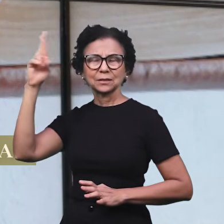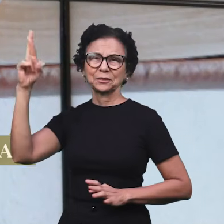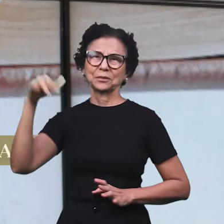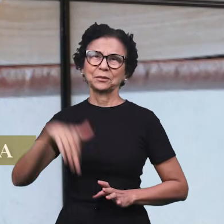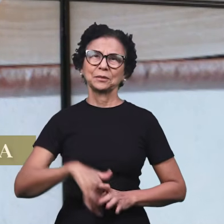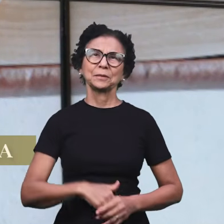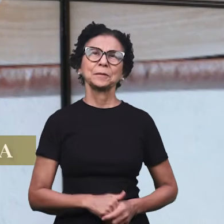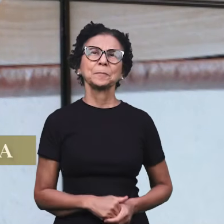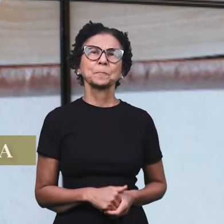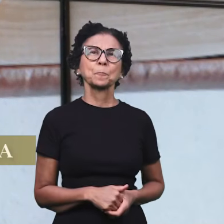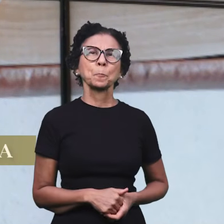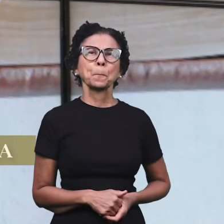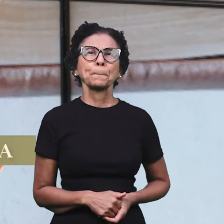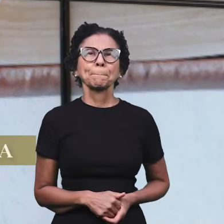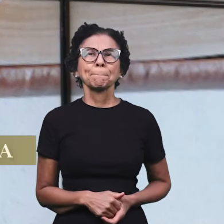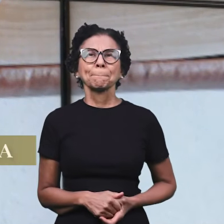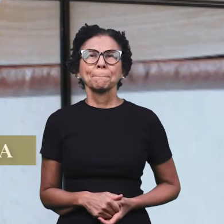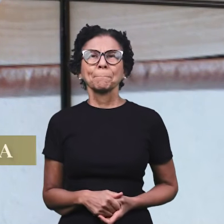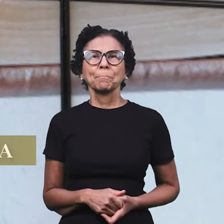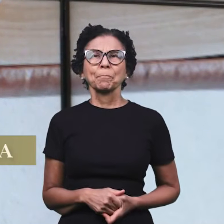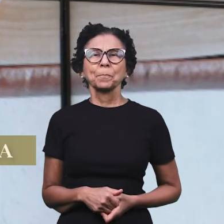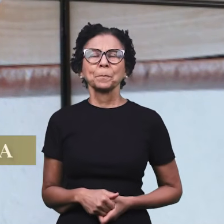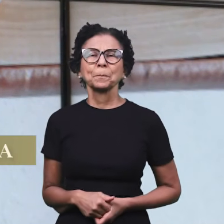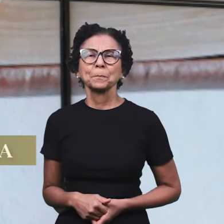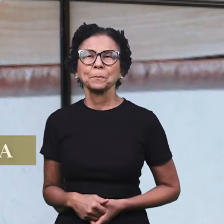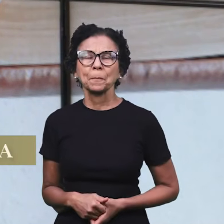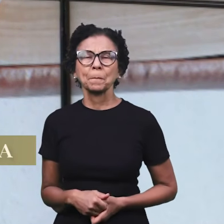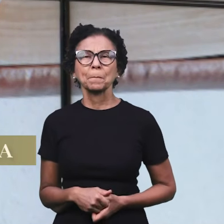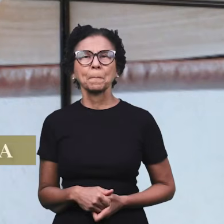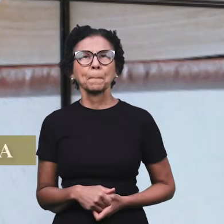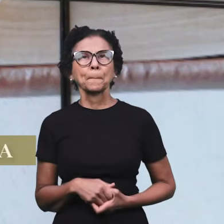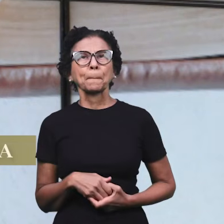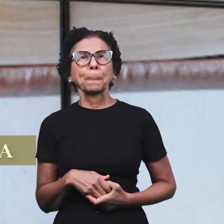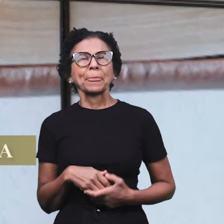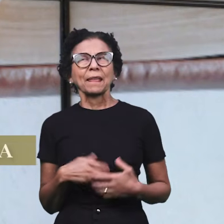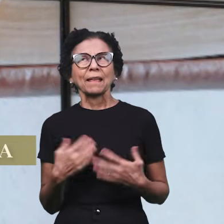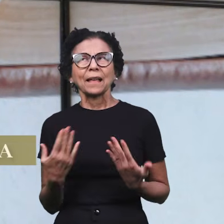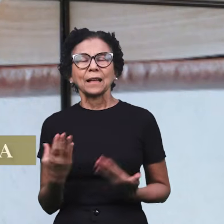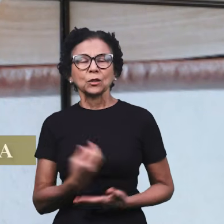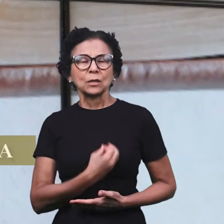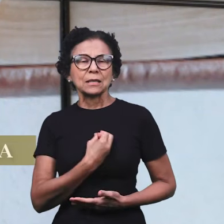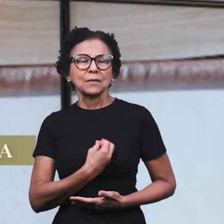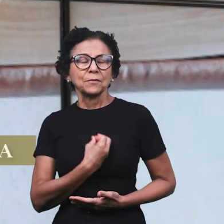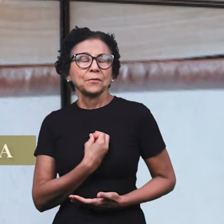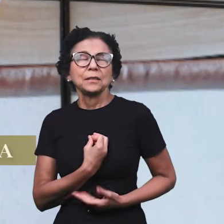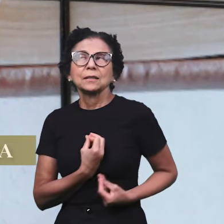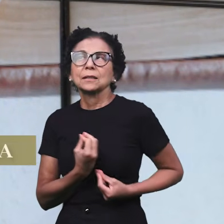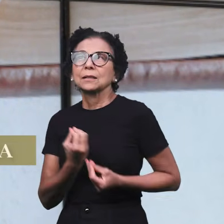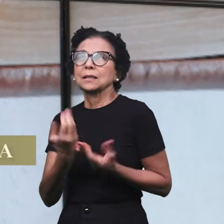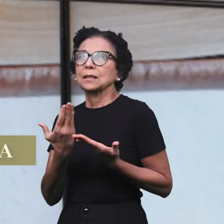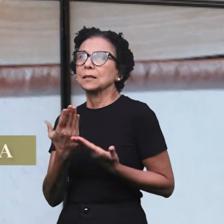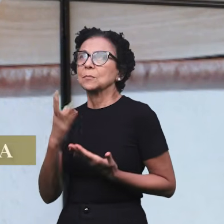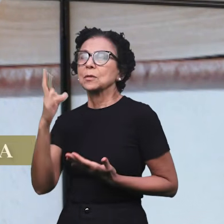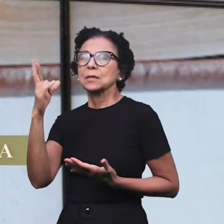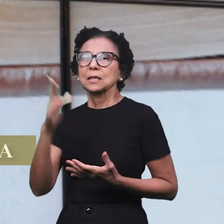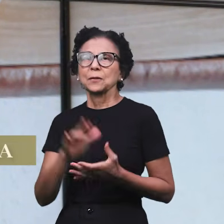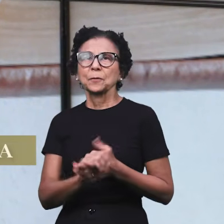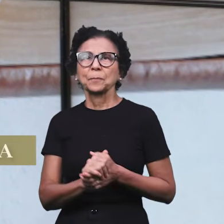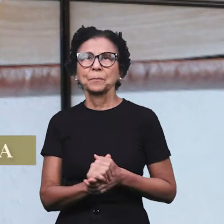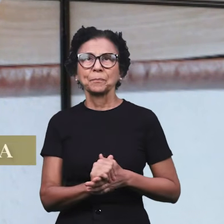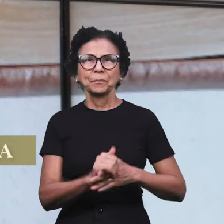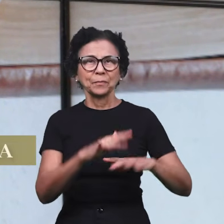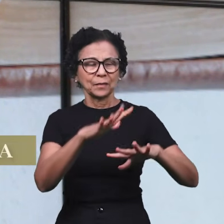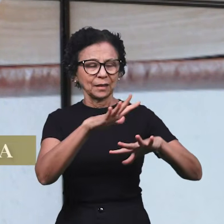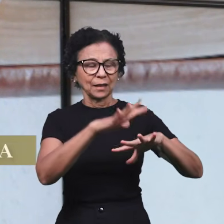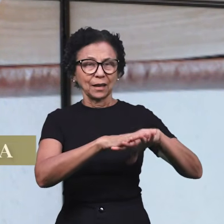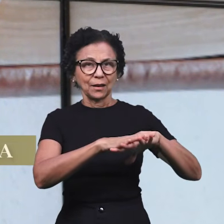produzimos na presença do Senhor. A videira, ela é uma árvore que precisa de sustentação, ela não fica em pé sozinha, né? Então nós